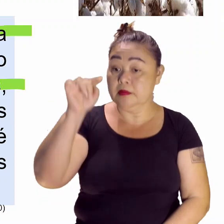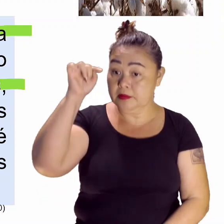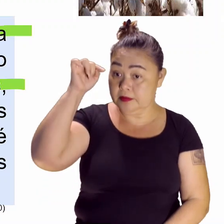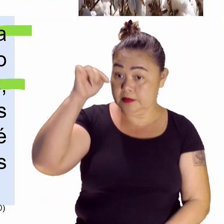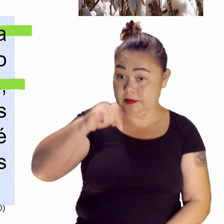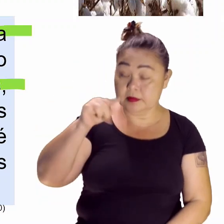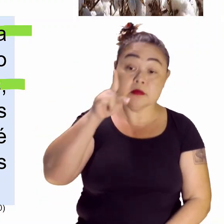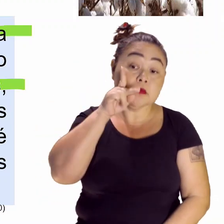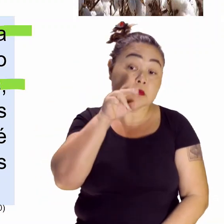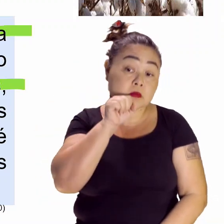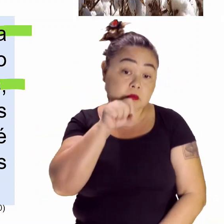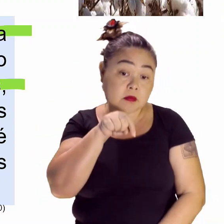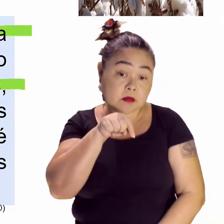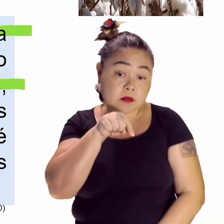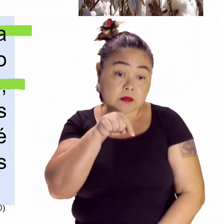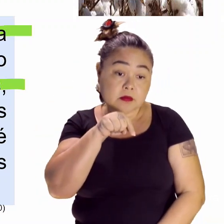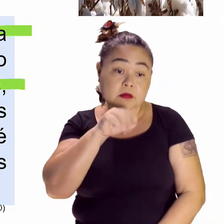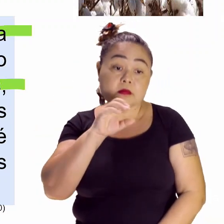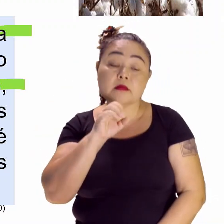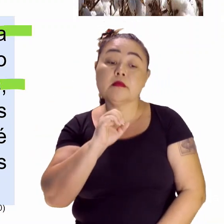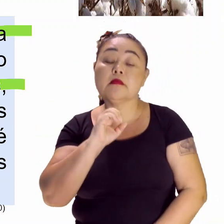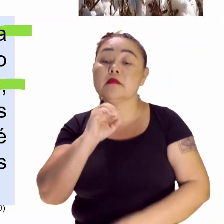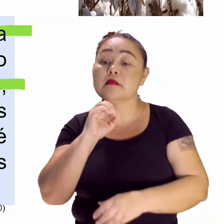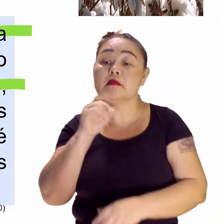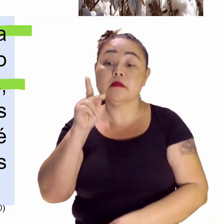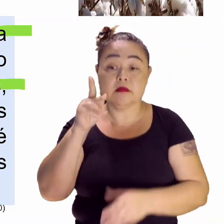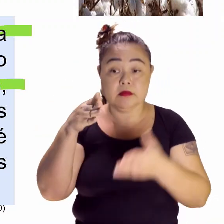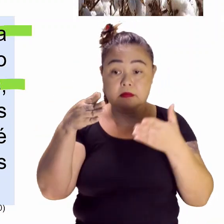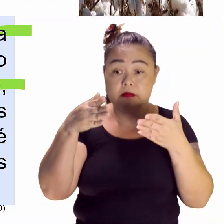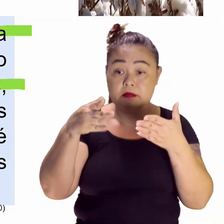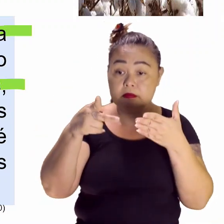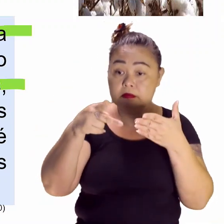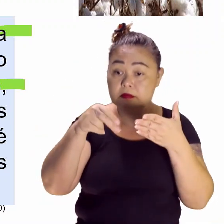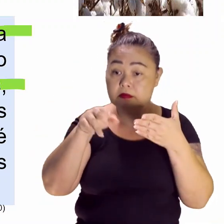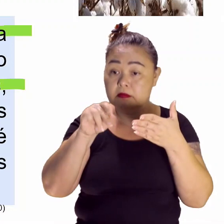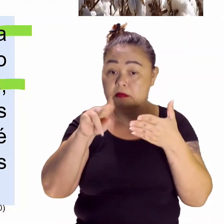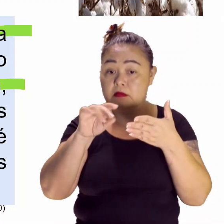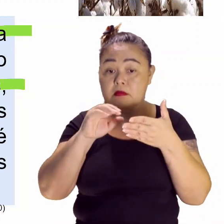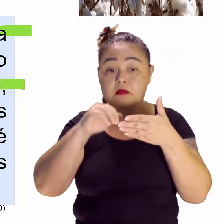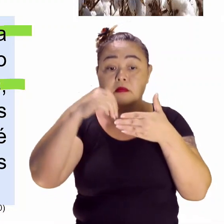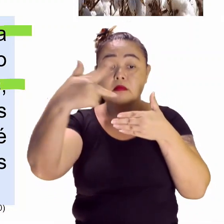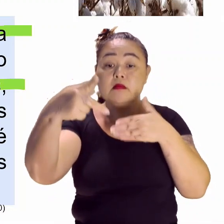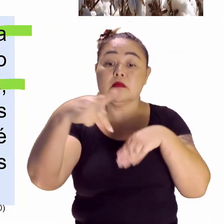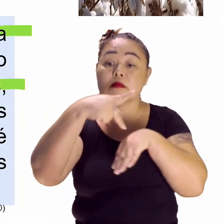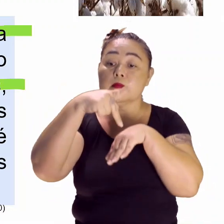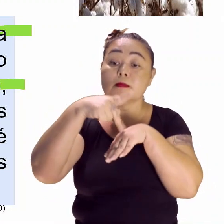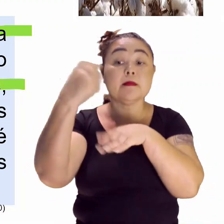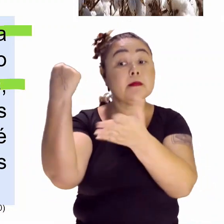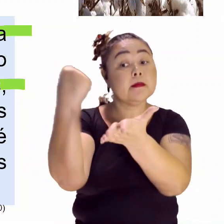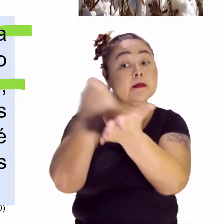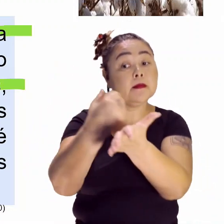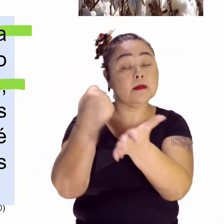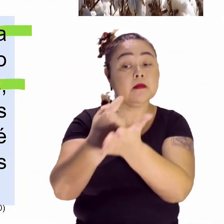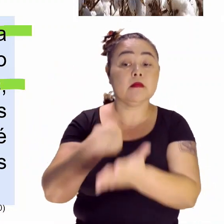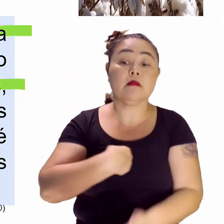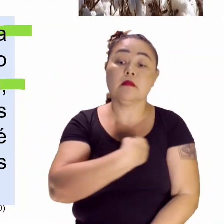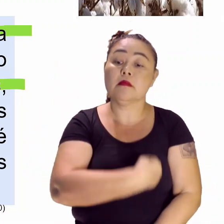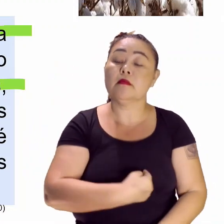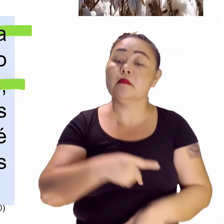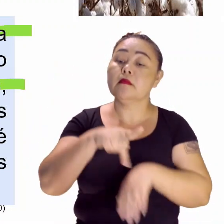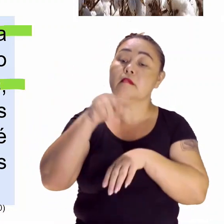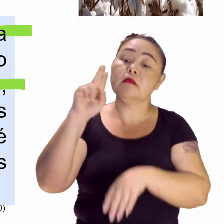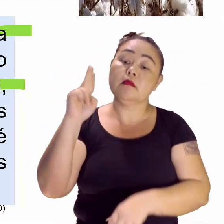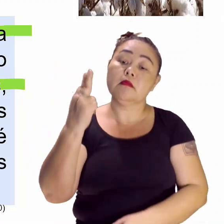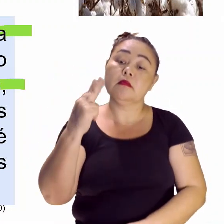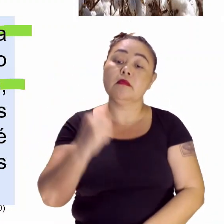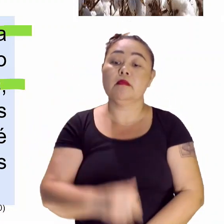de Porto Velho do porto aqui de Porto Velho para esses países compradores a China e o Uruguai Rogério